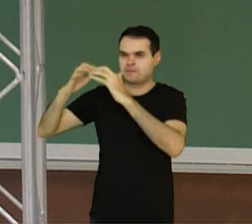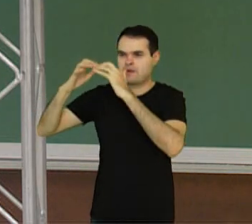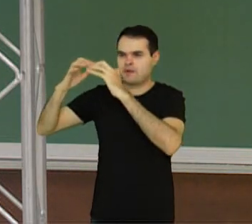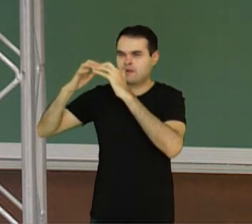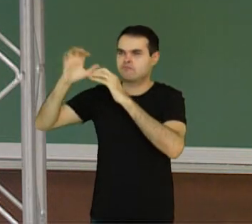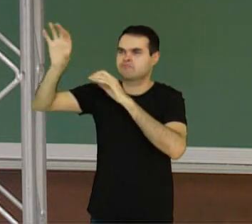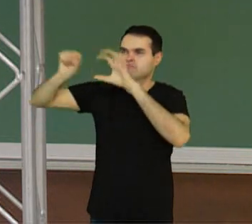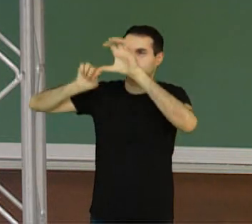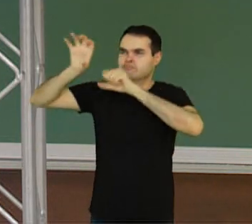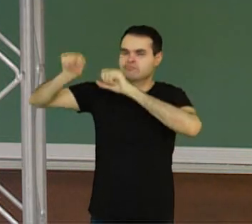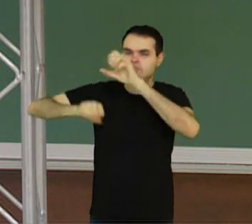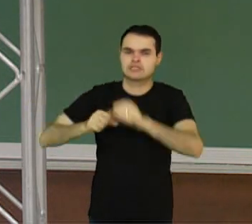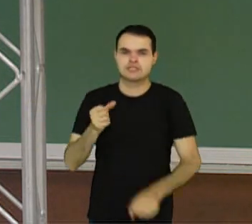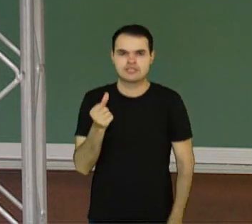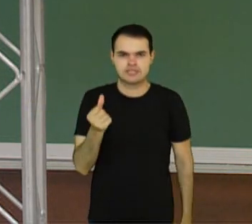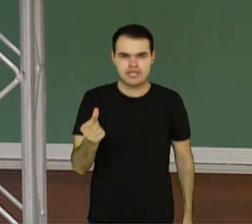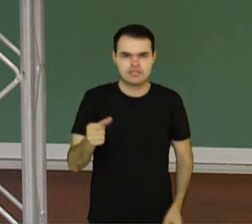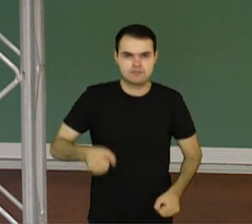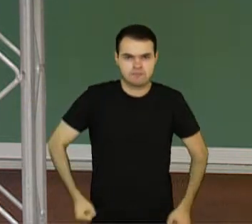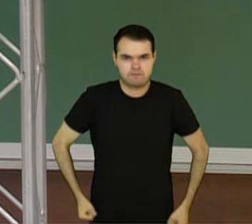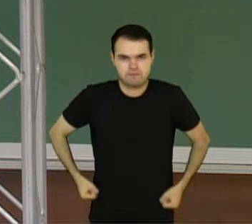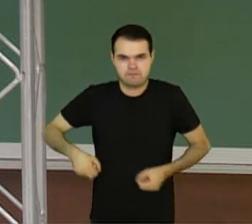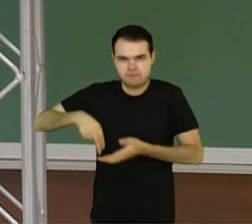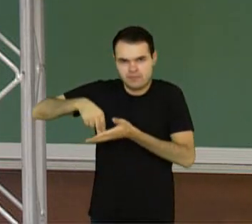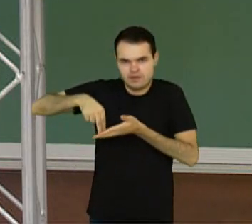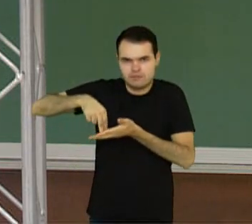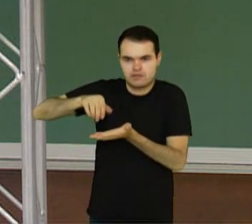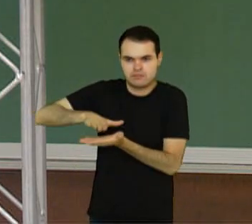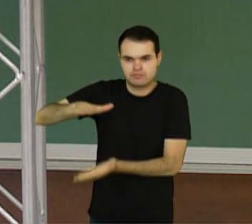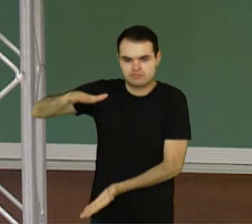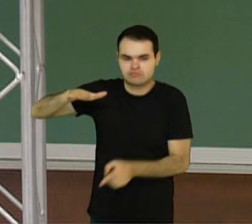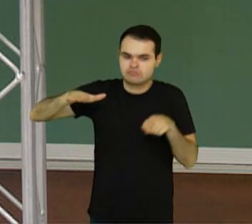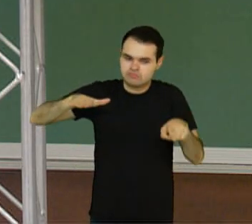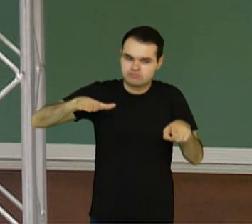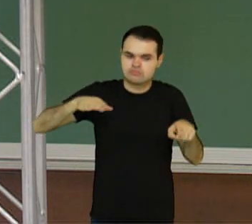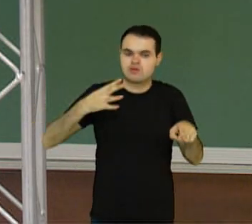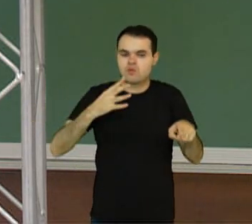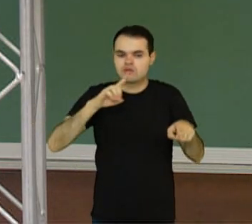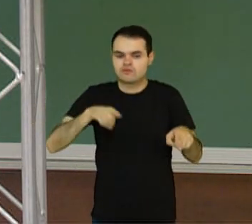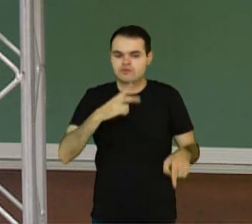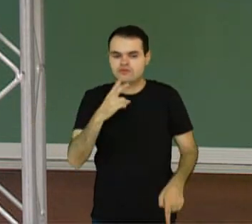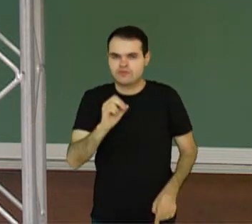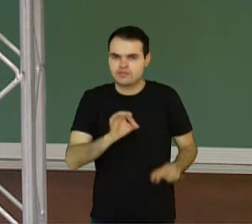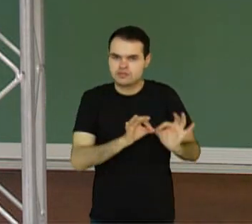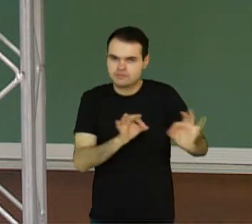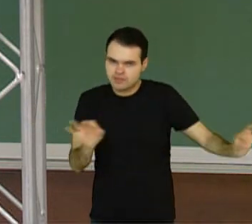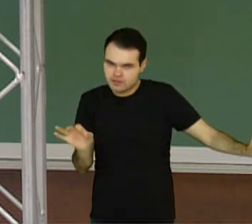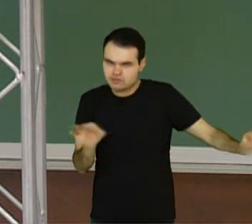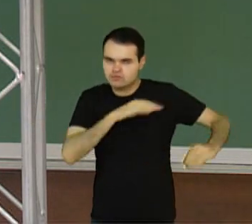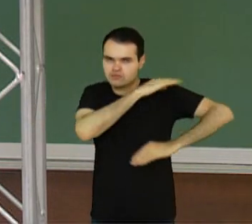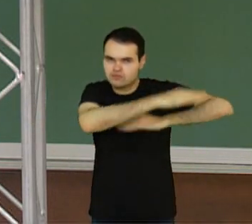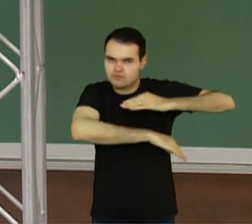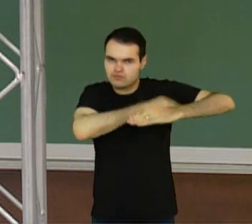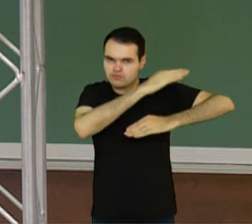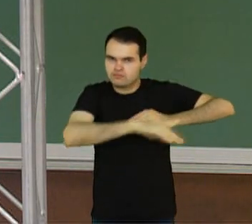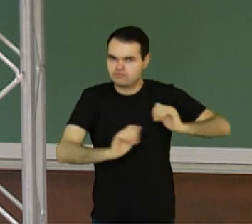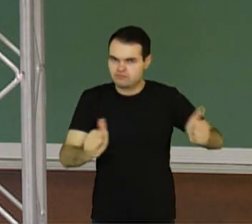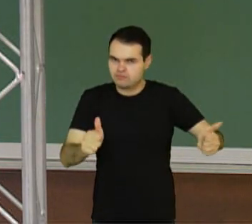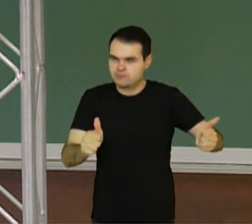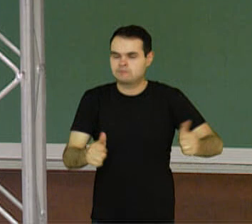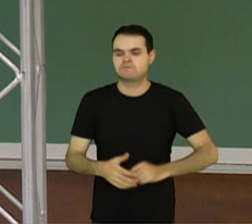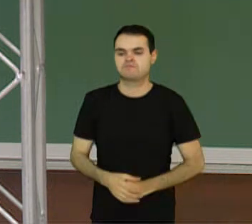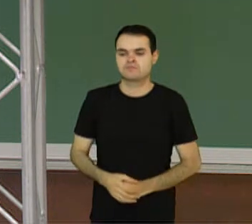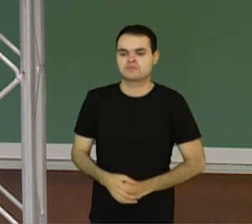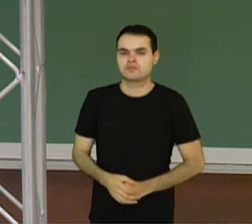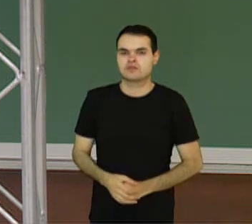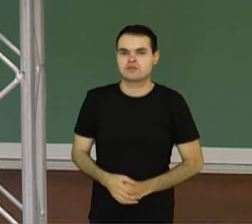informações. 6 bermudas, ela gasta 4,20, ok? 4,2 metros. Para fazer